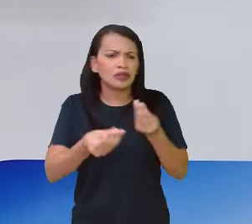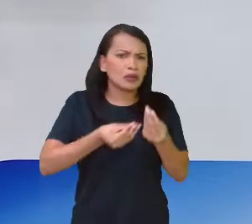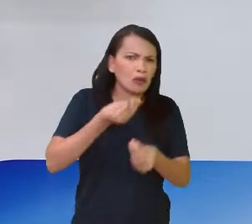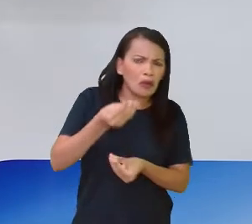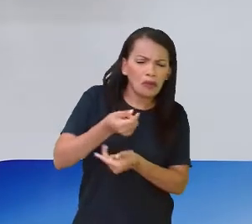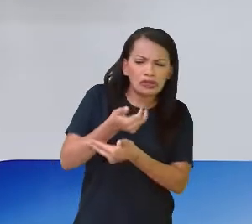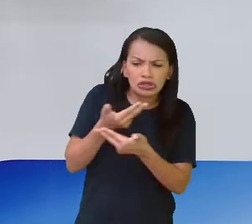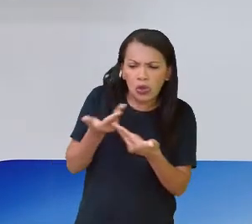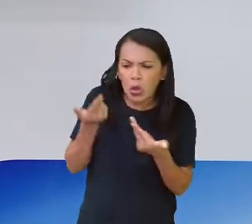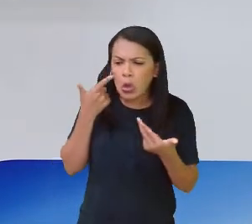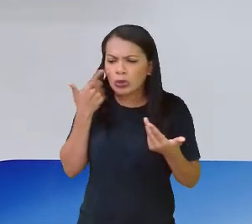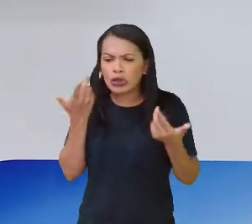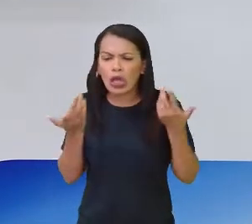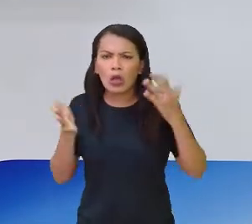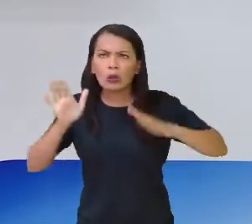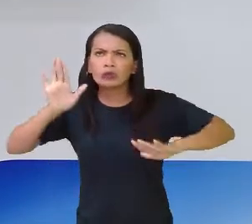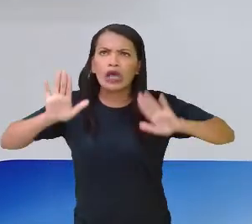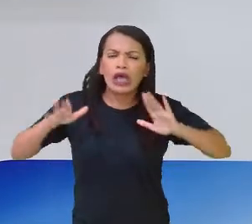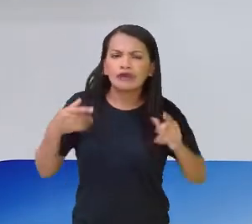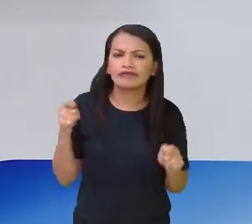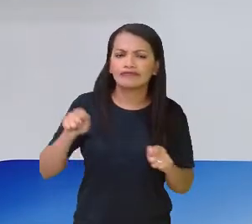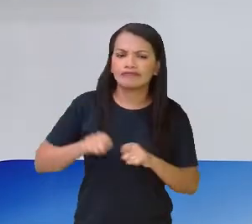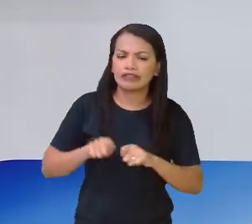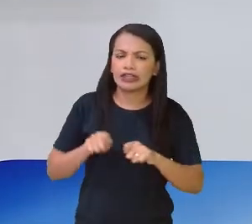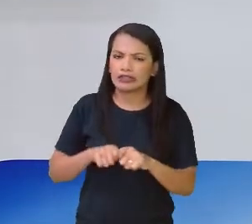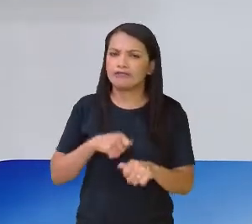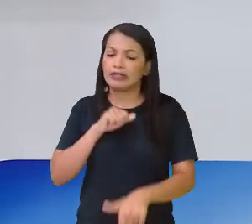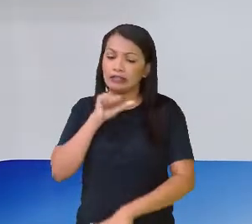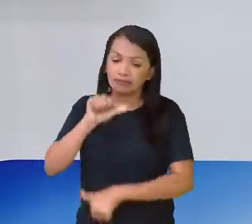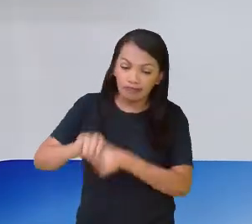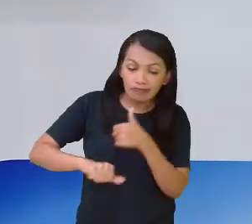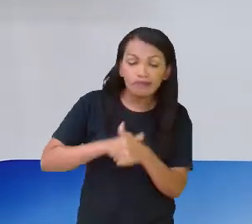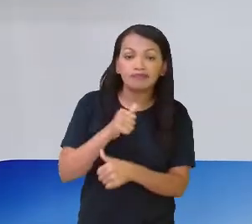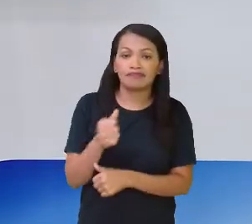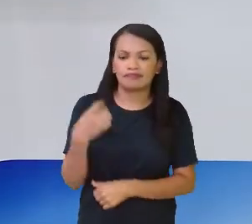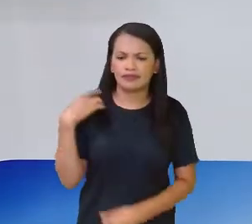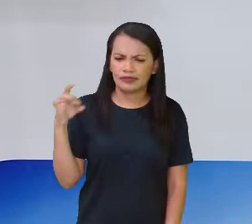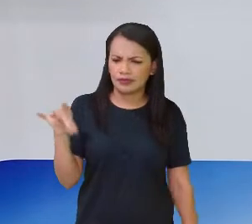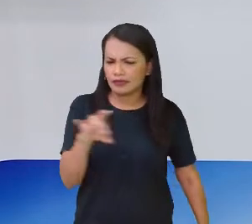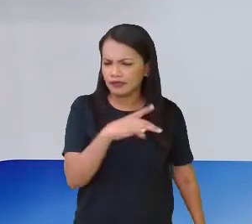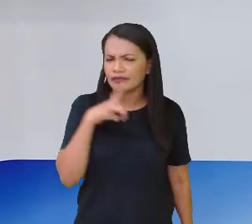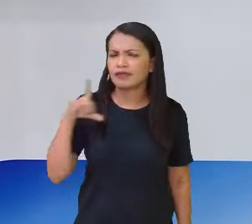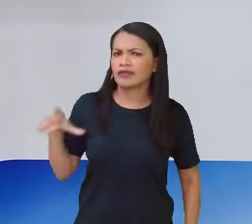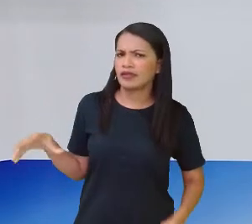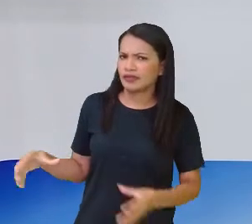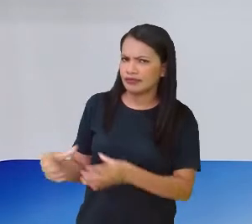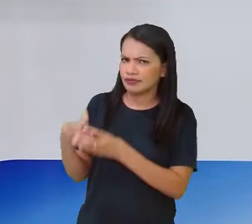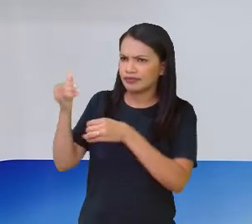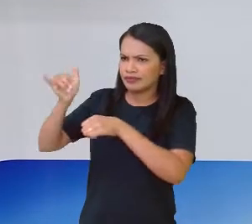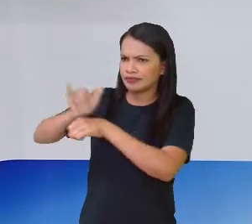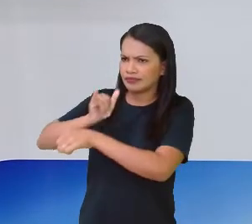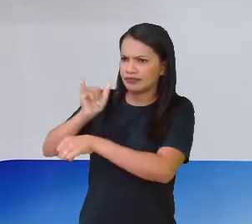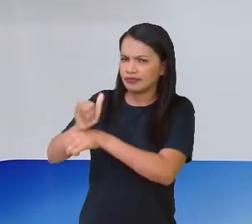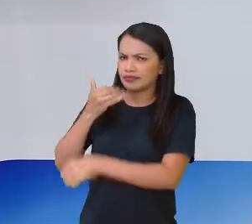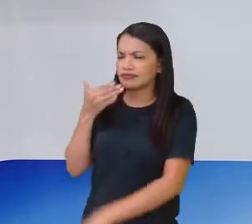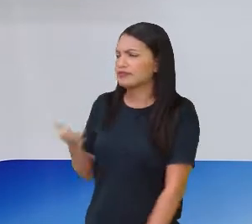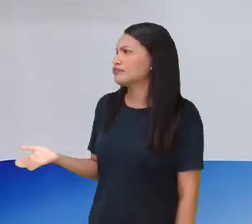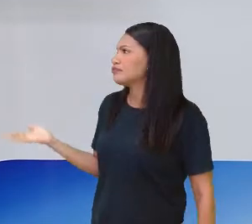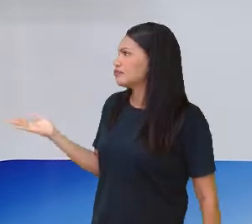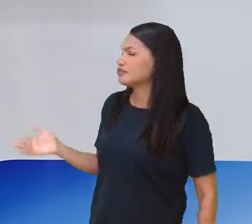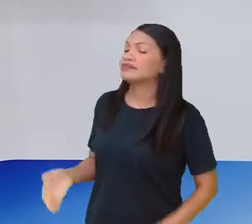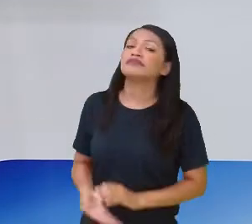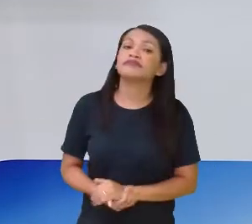são feitos também, a troca e assim vai. Mas esse aqui, o caixa, caixa,